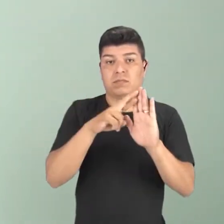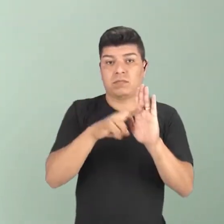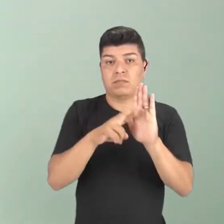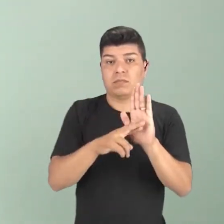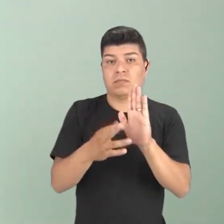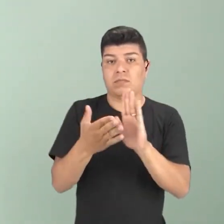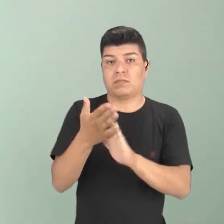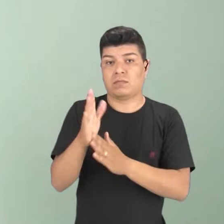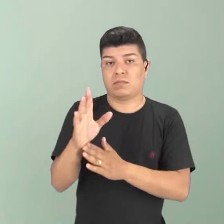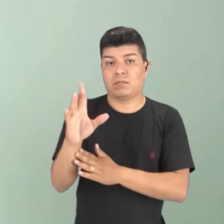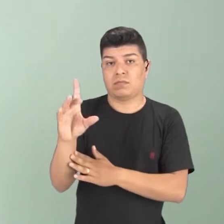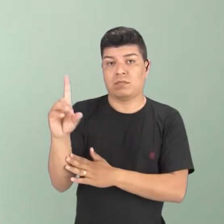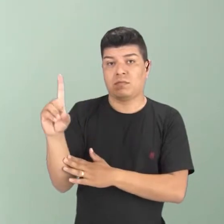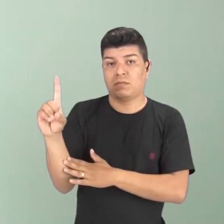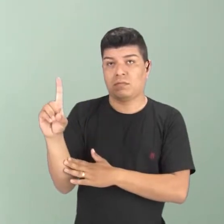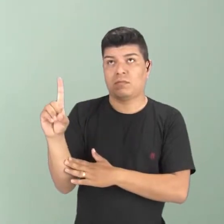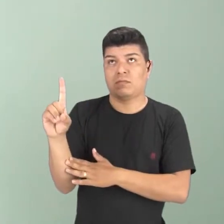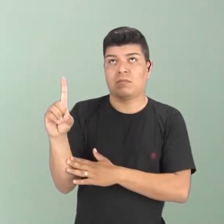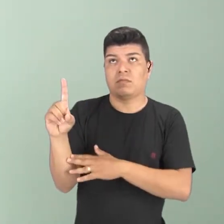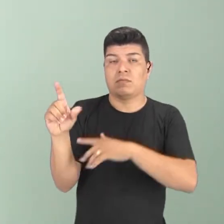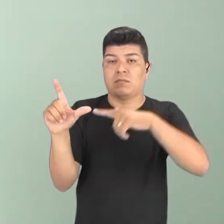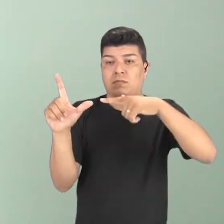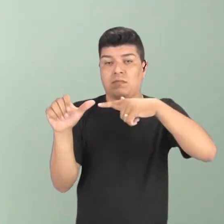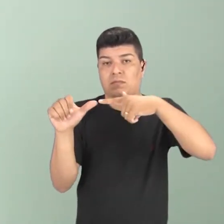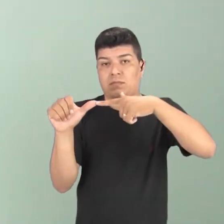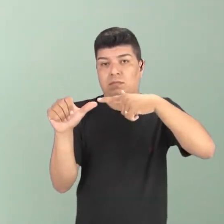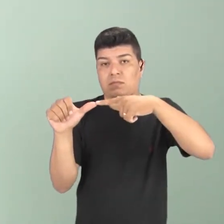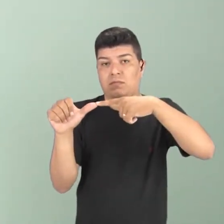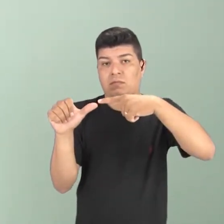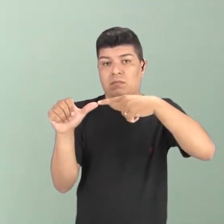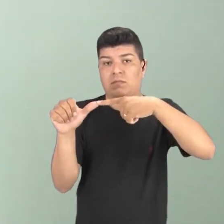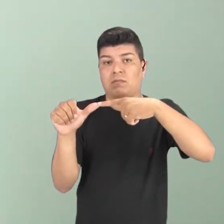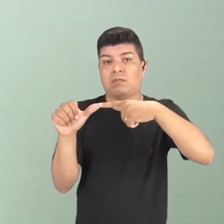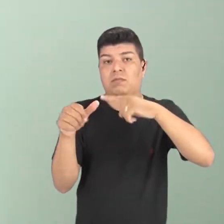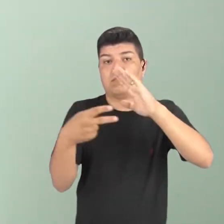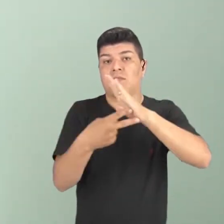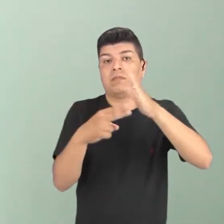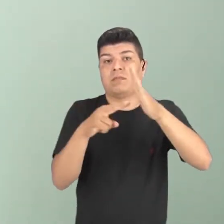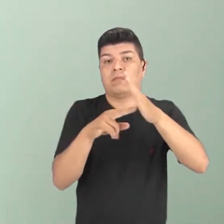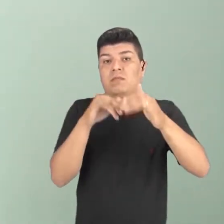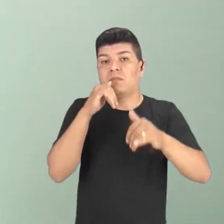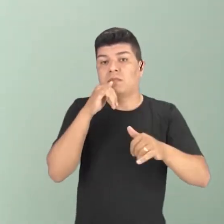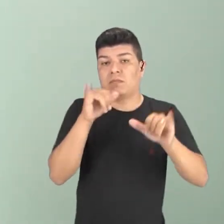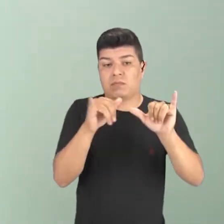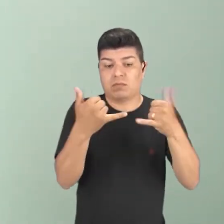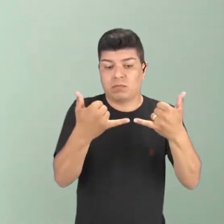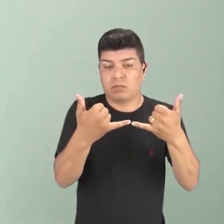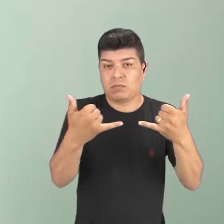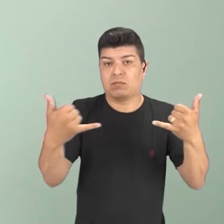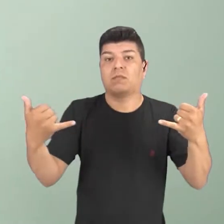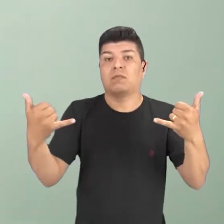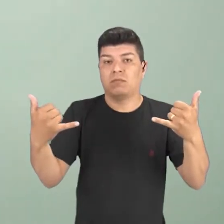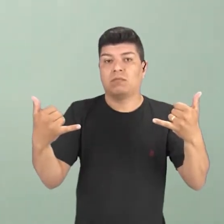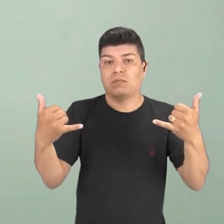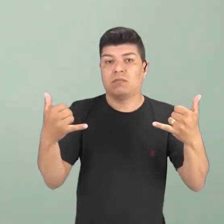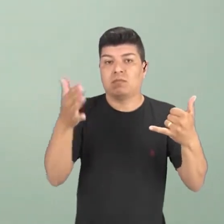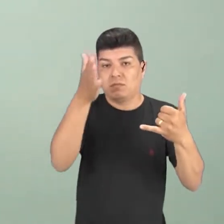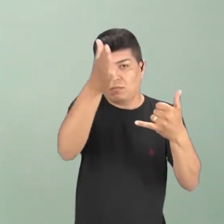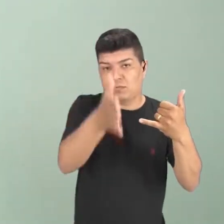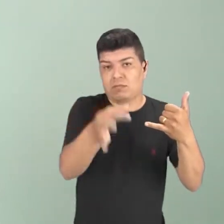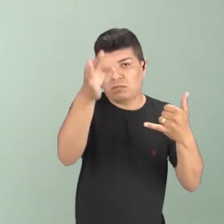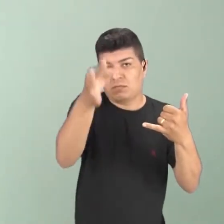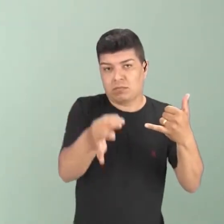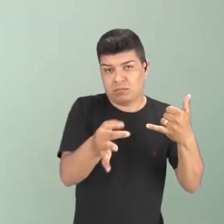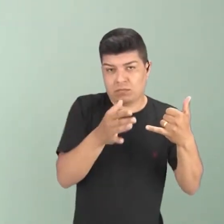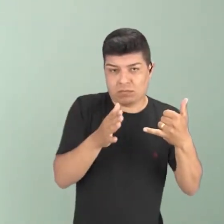diz o seguinte: esse dedo polegar ele representa o fio condutor e a direção em que a corrente elétrica